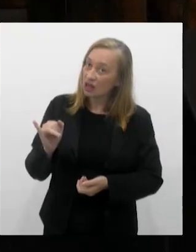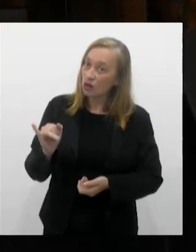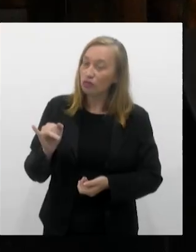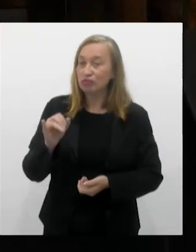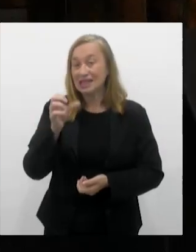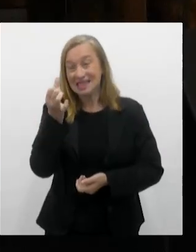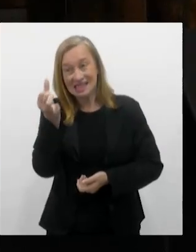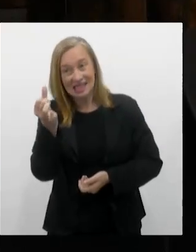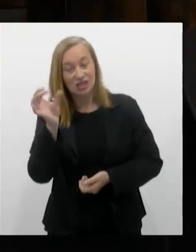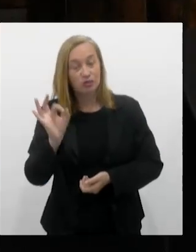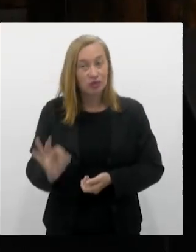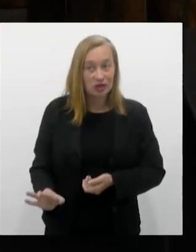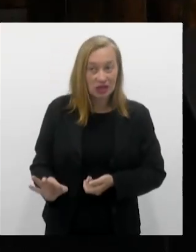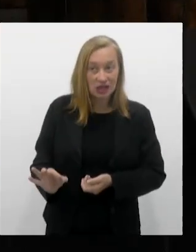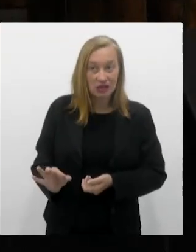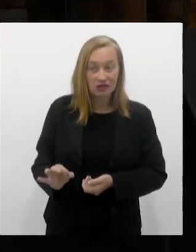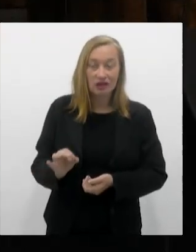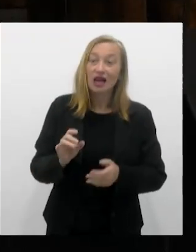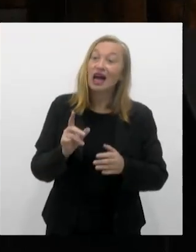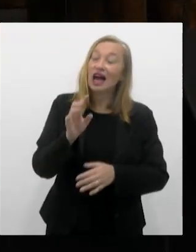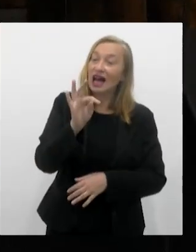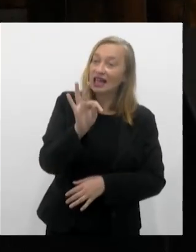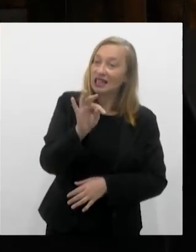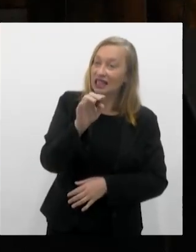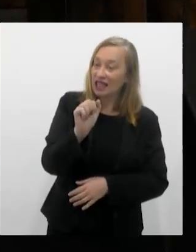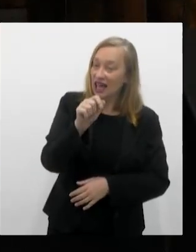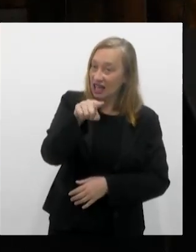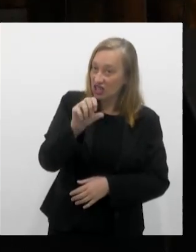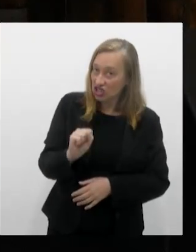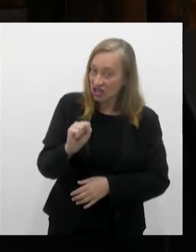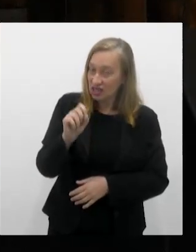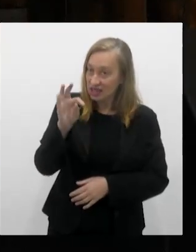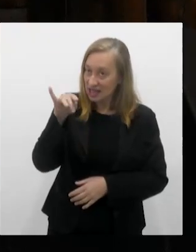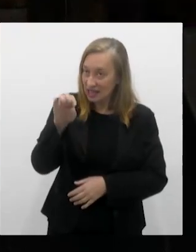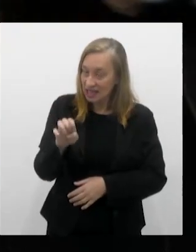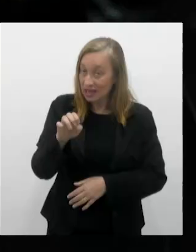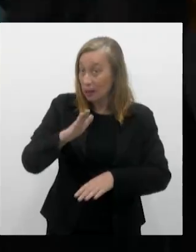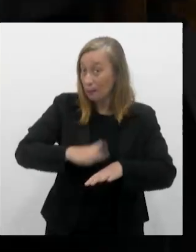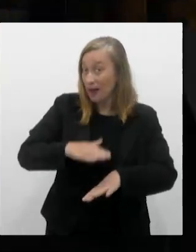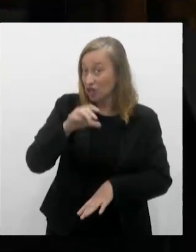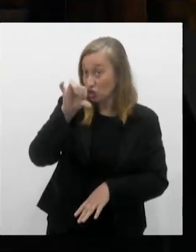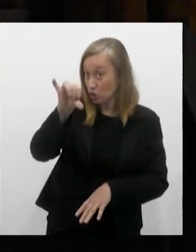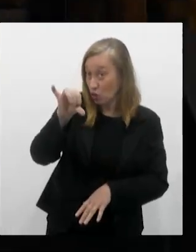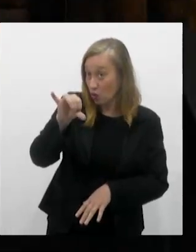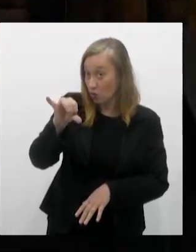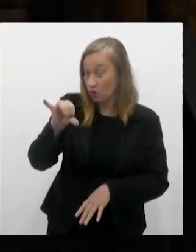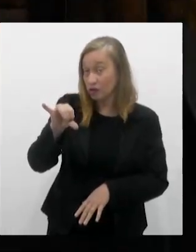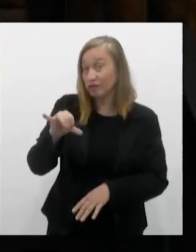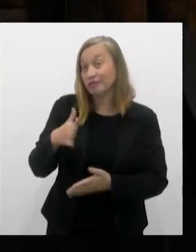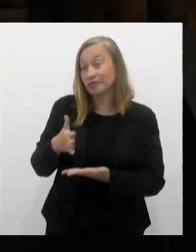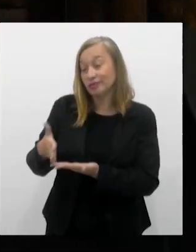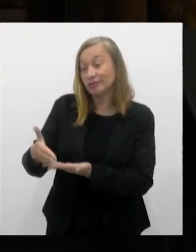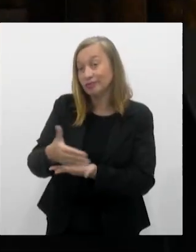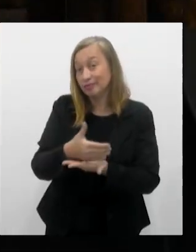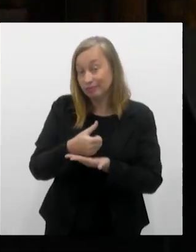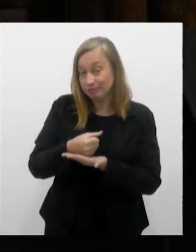pagando a taxa Selic mais 9%, para captar dinheiro externo.